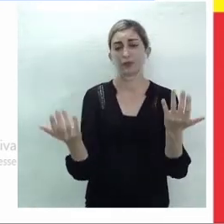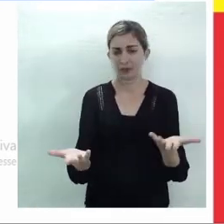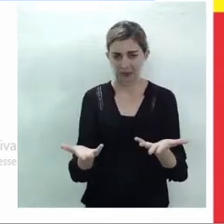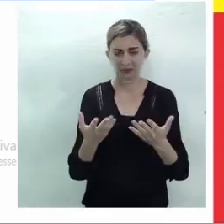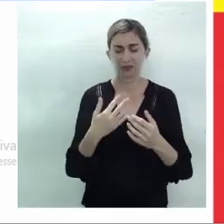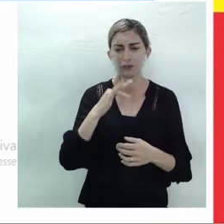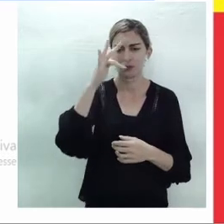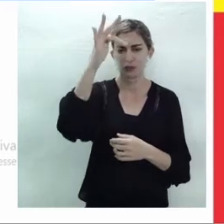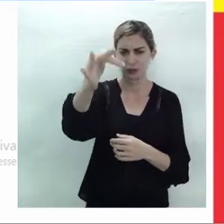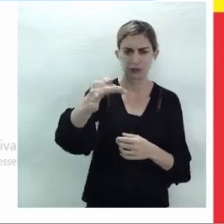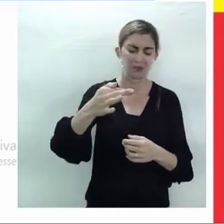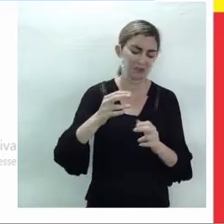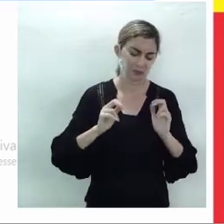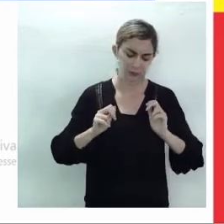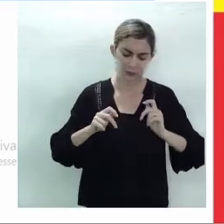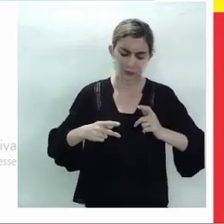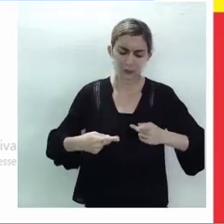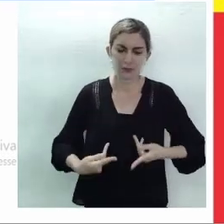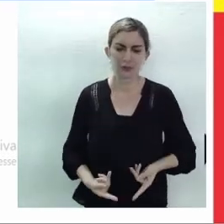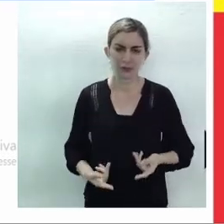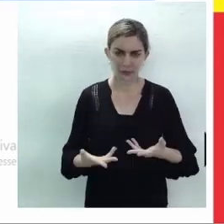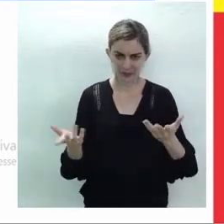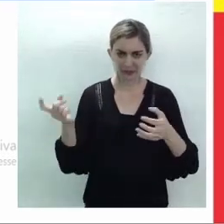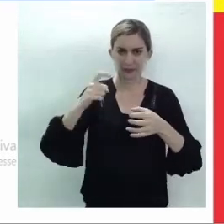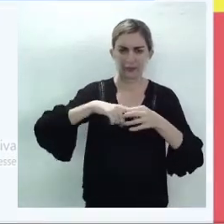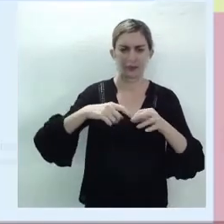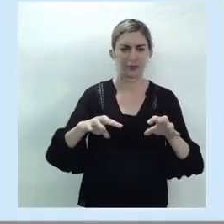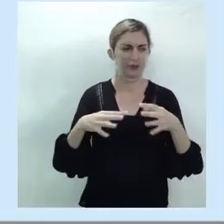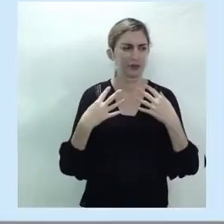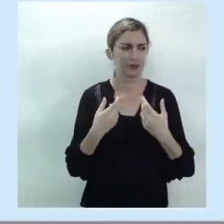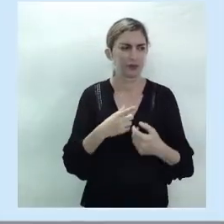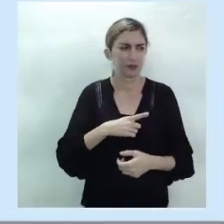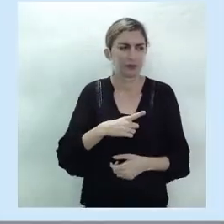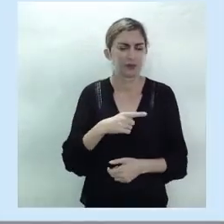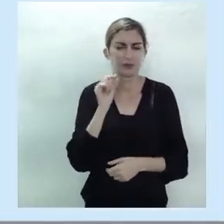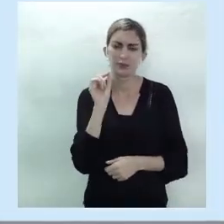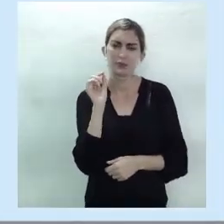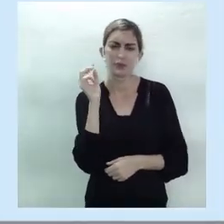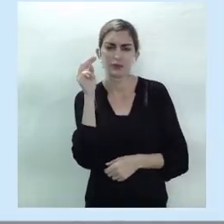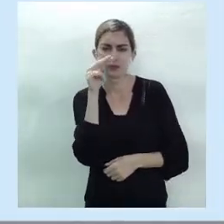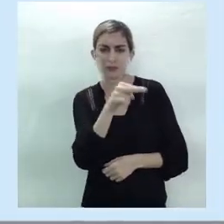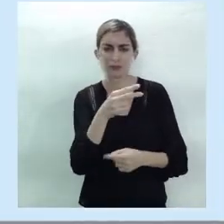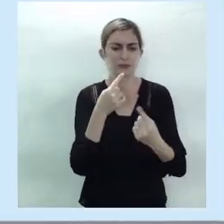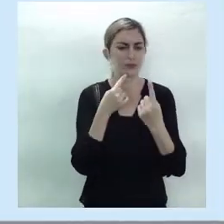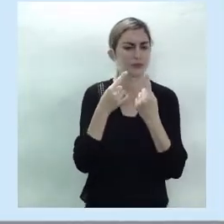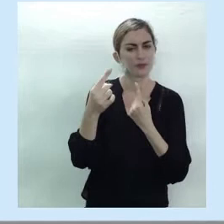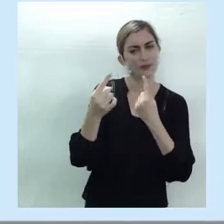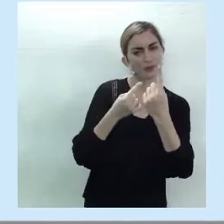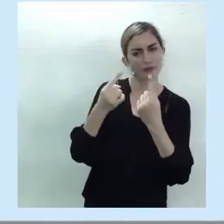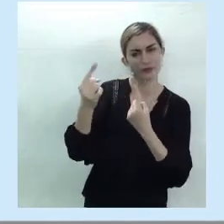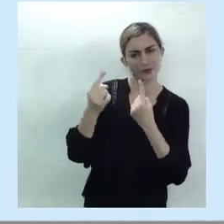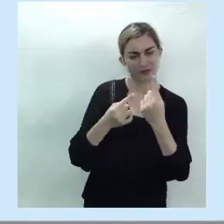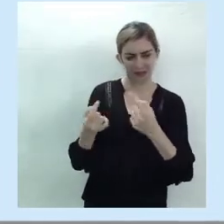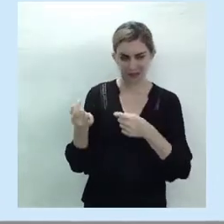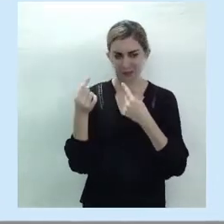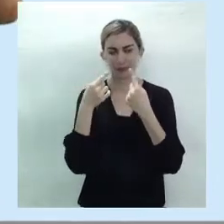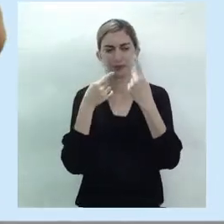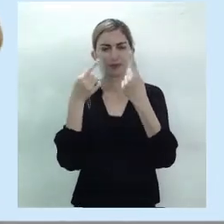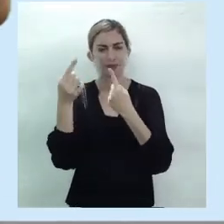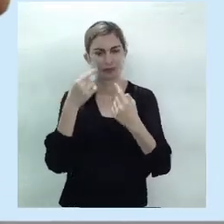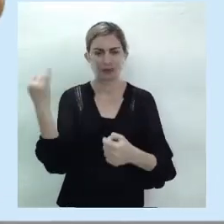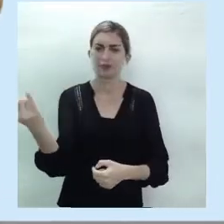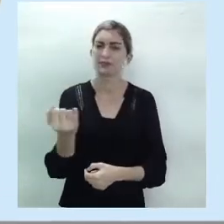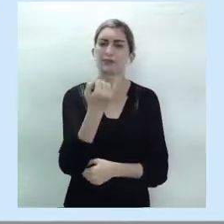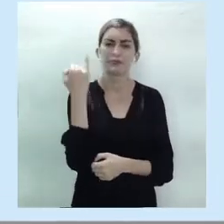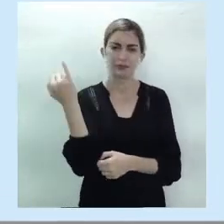fundamental para o futuro da humanidade. Cortando para mim, nós temos a seguinte questão. O diálogo, olha aí, o diálogo é